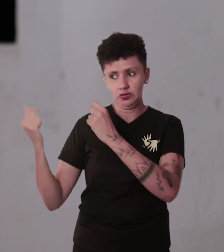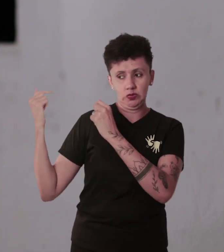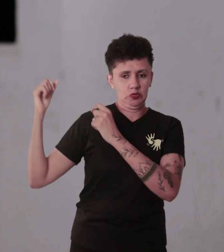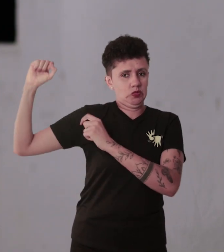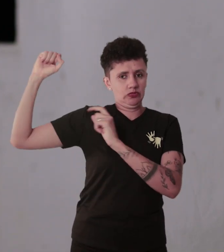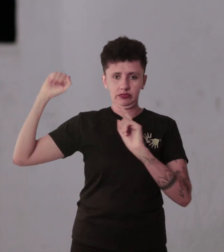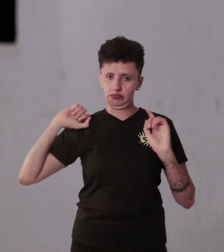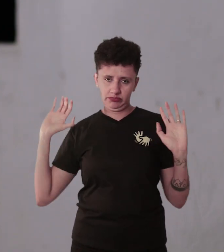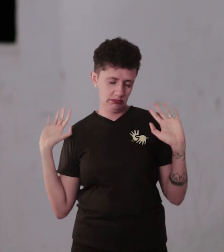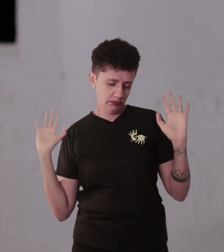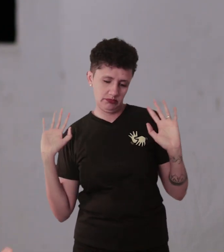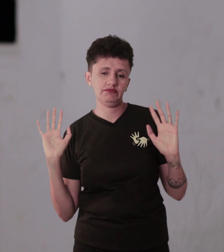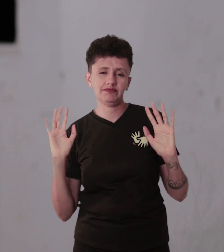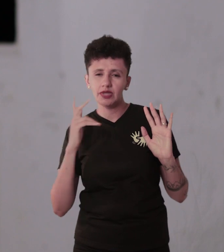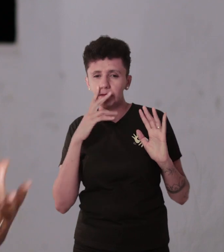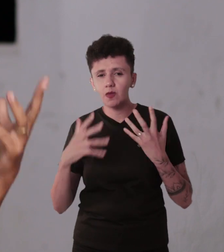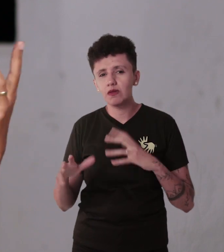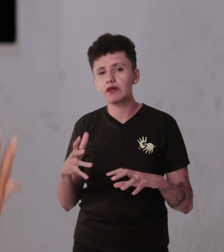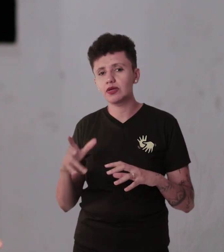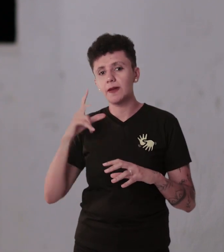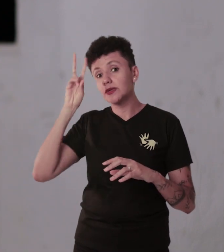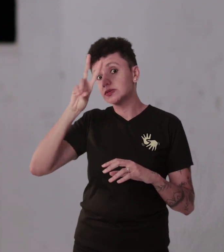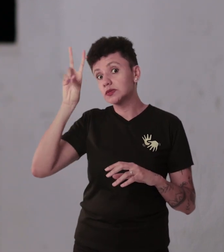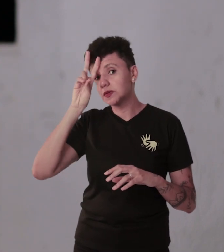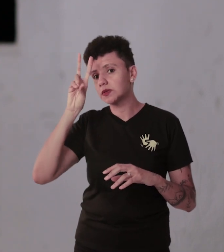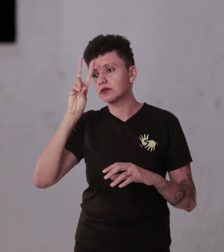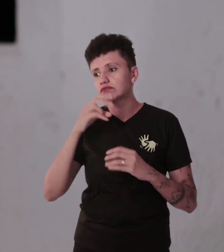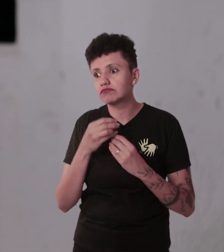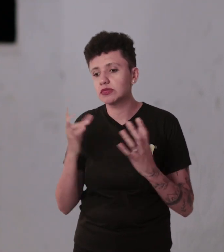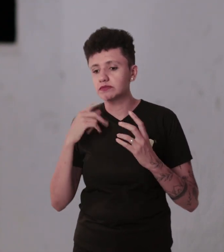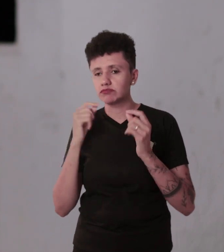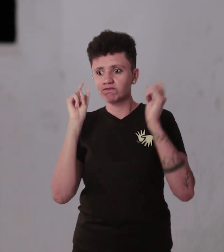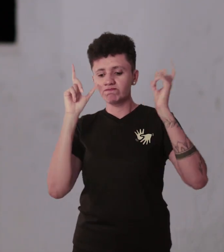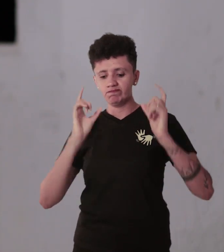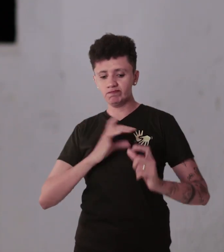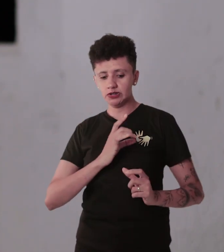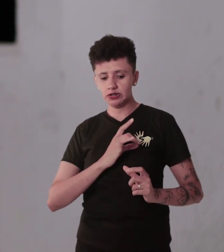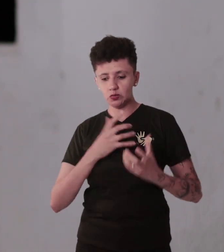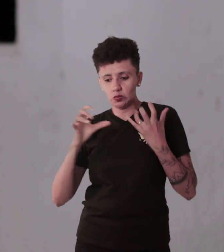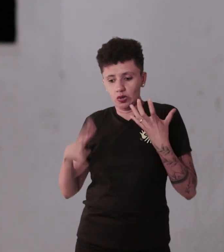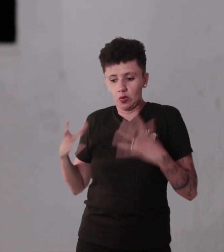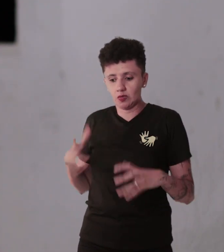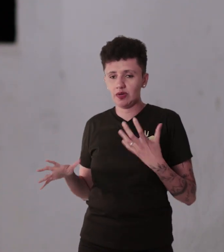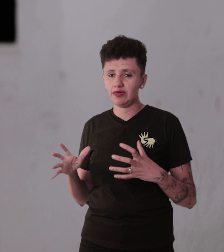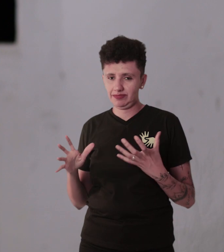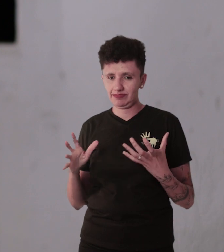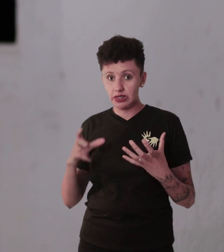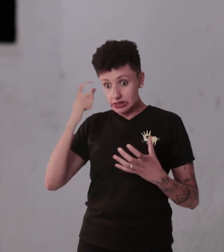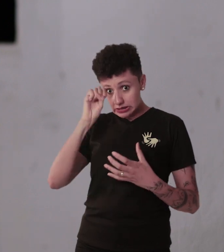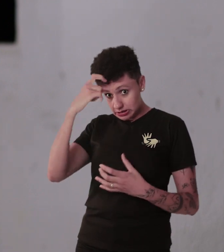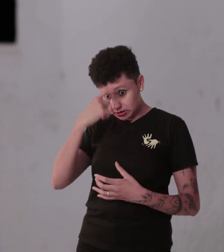a pessoa que eu matei nas costas. É como se no inconsciente delas, elas guardassem a ideia de que ao cometer